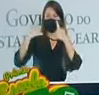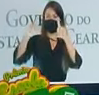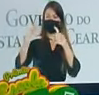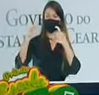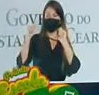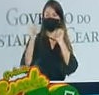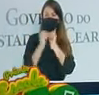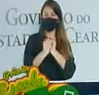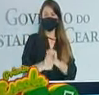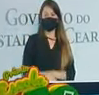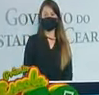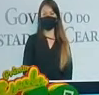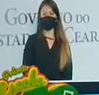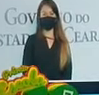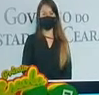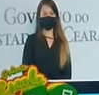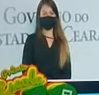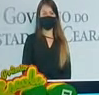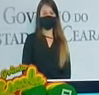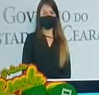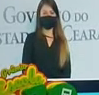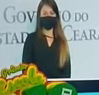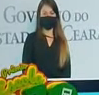essa foto aqui importante para...